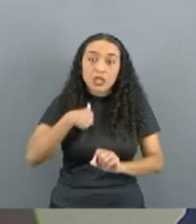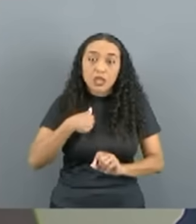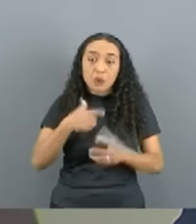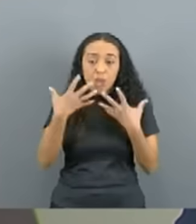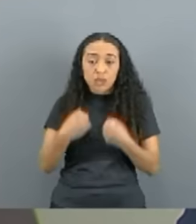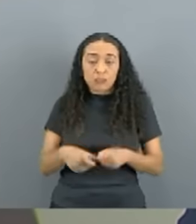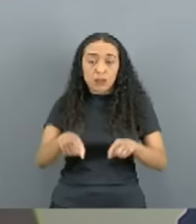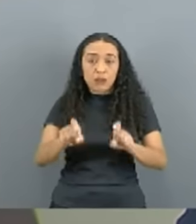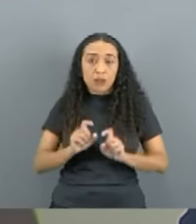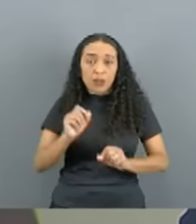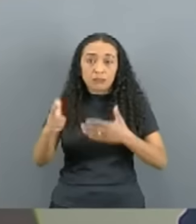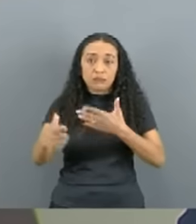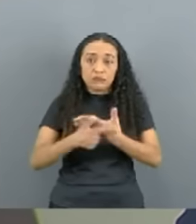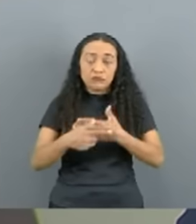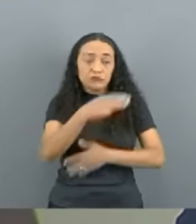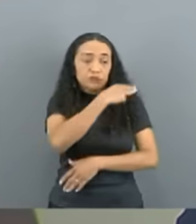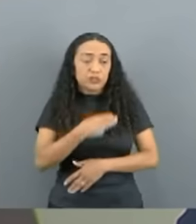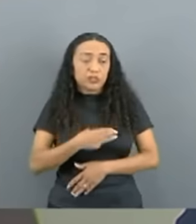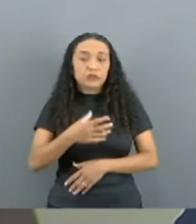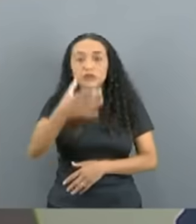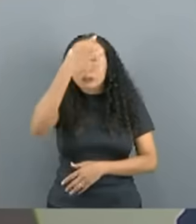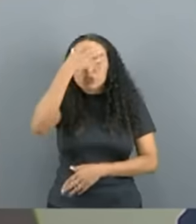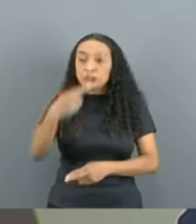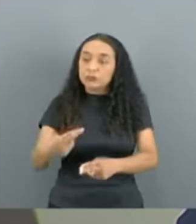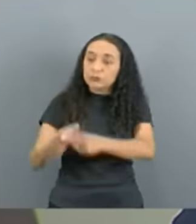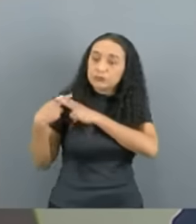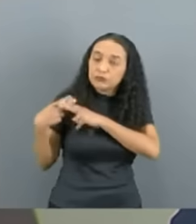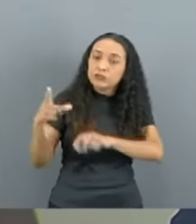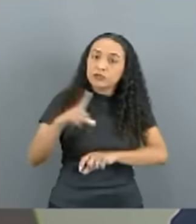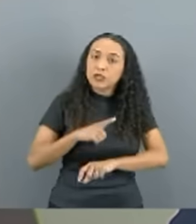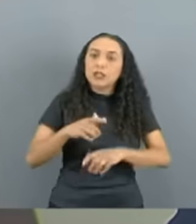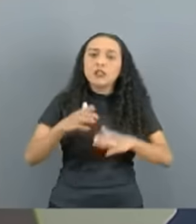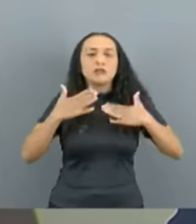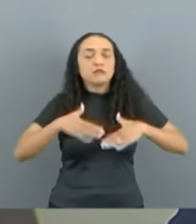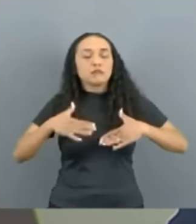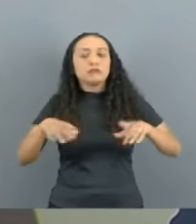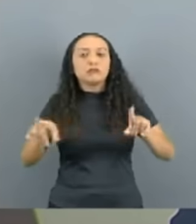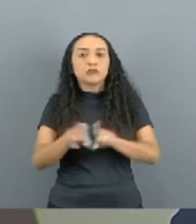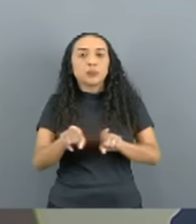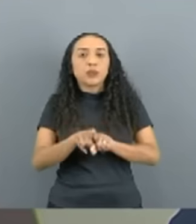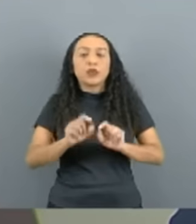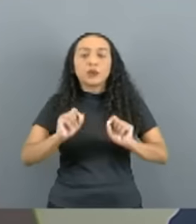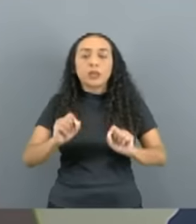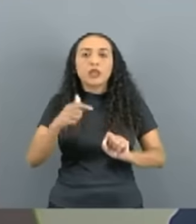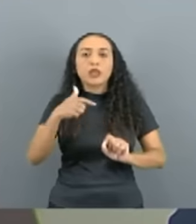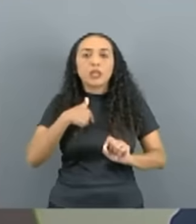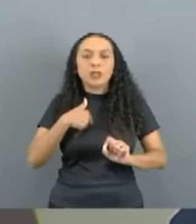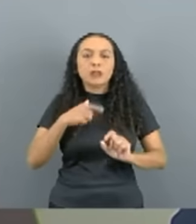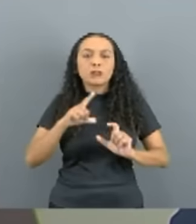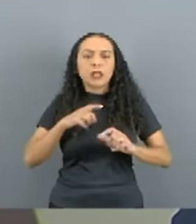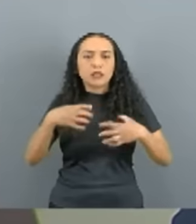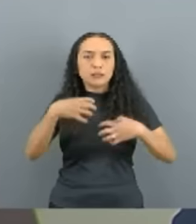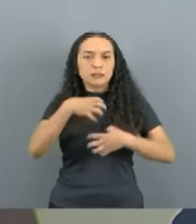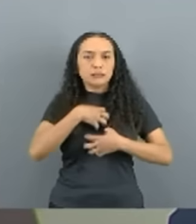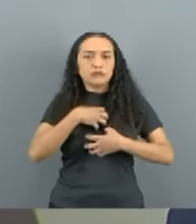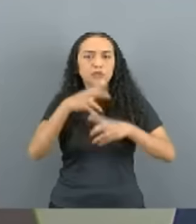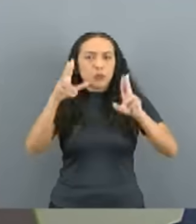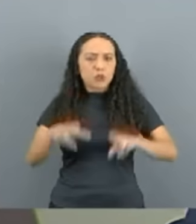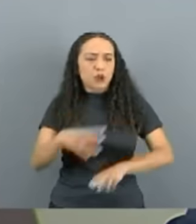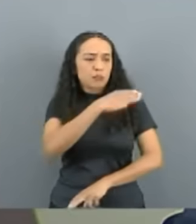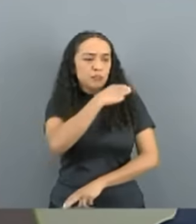ministro consciente da responsabilidade da tarefa que me impõe, da serenidade com a qual tenho que me portar como ministro de